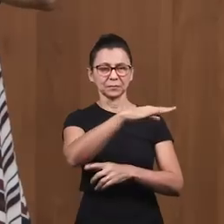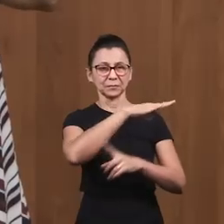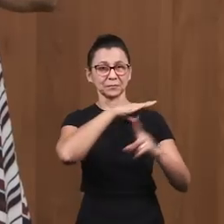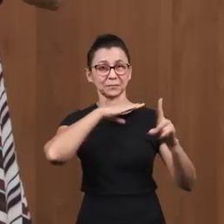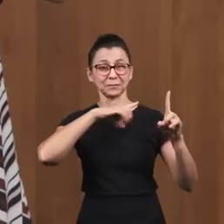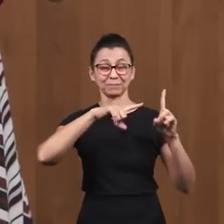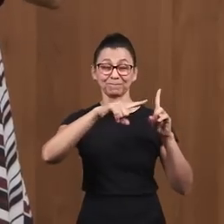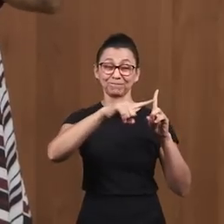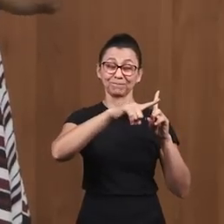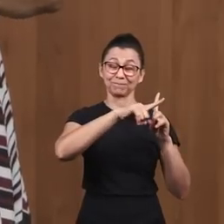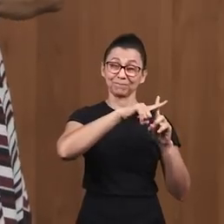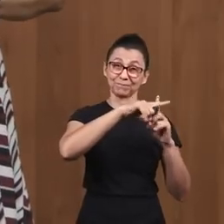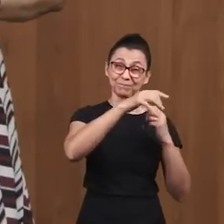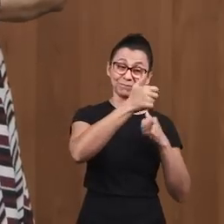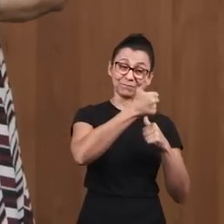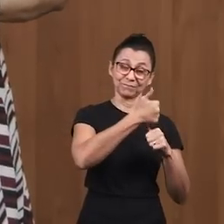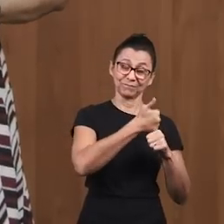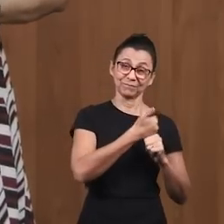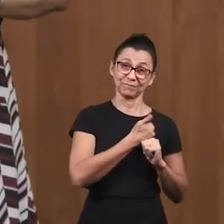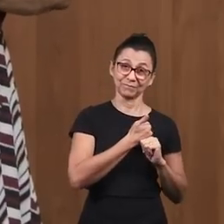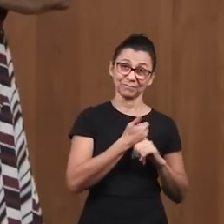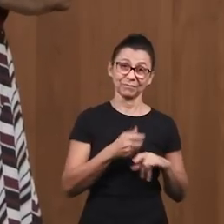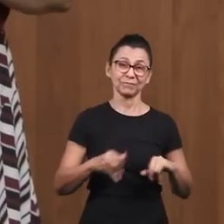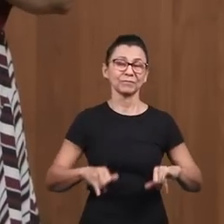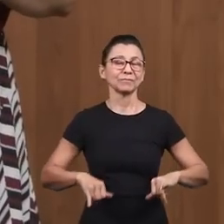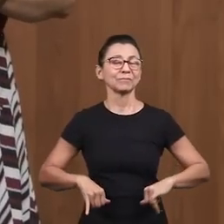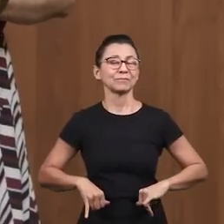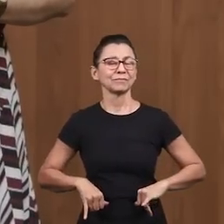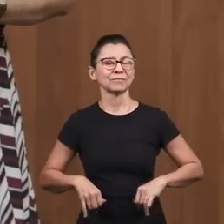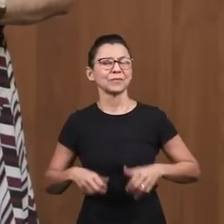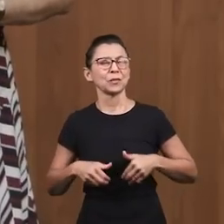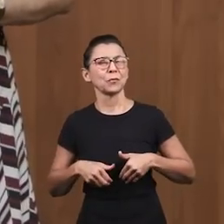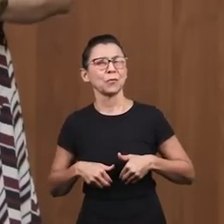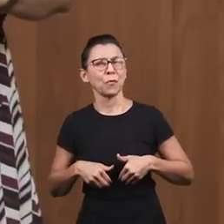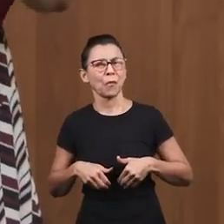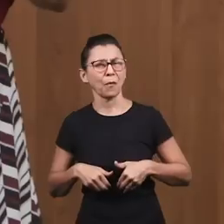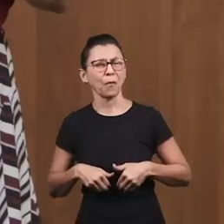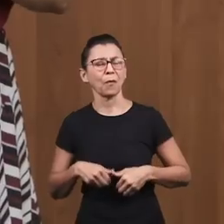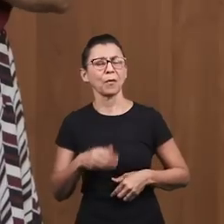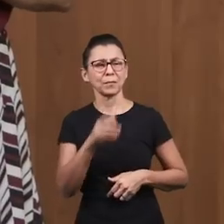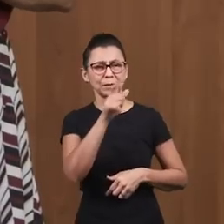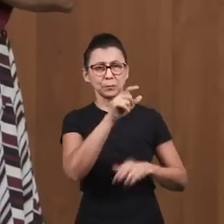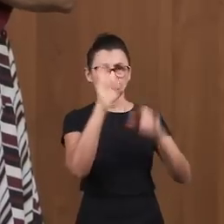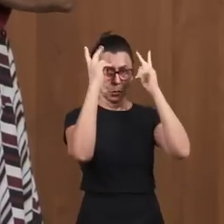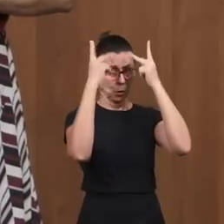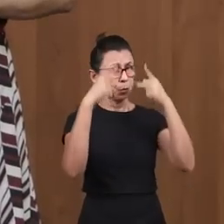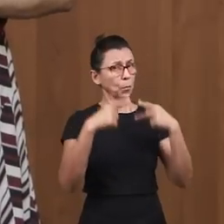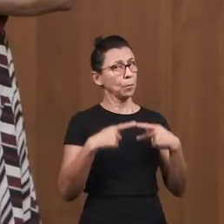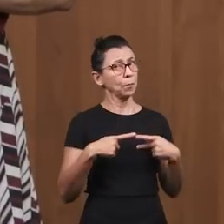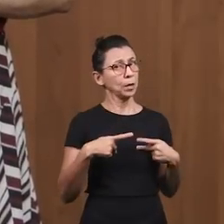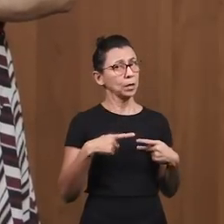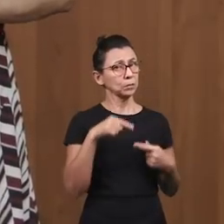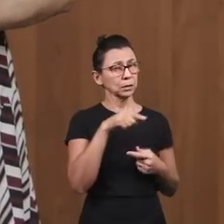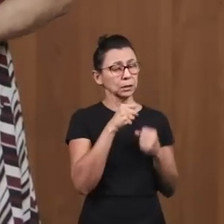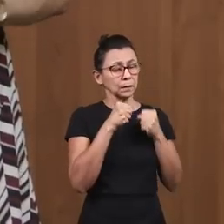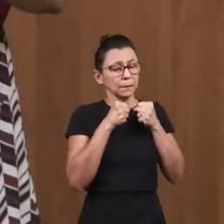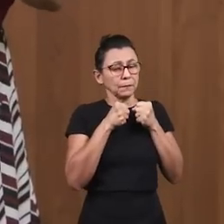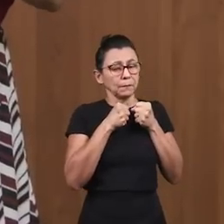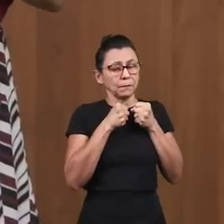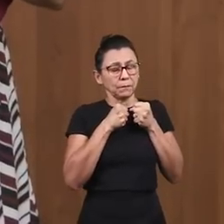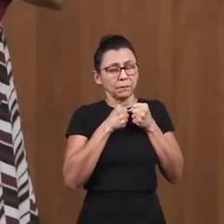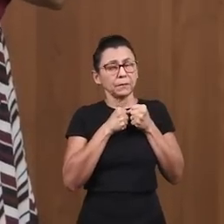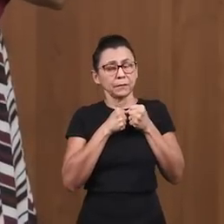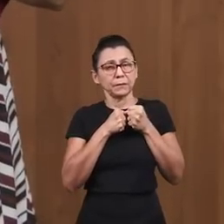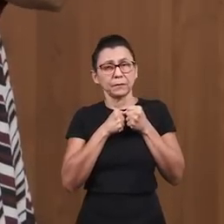morreu por nós, ele sofreu. Jesus teve fome, Jesus teve frio, sentiu